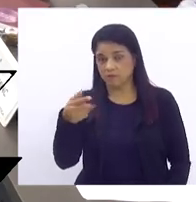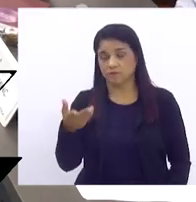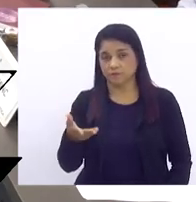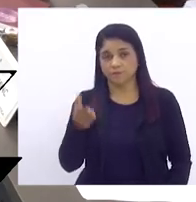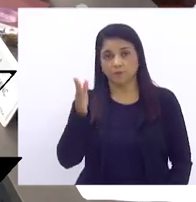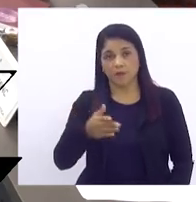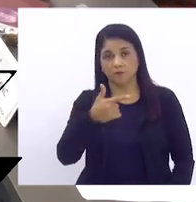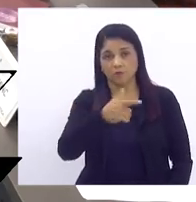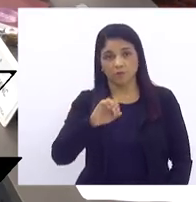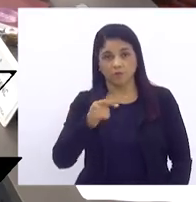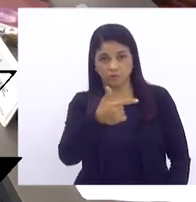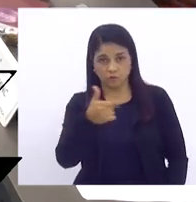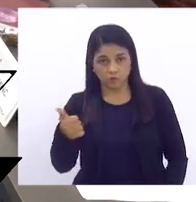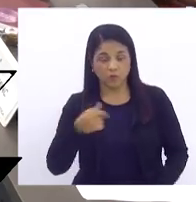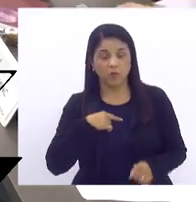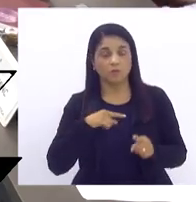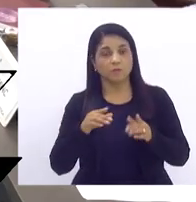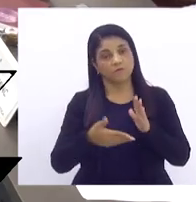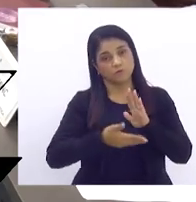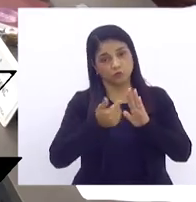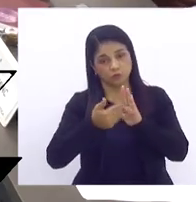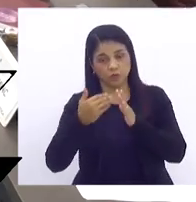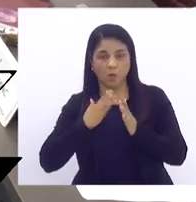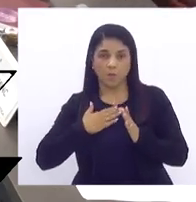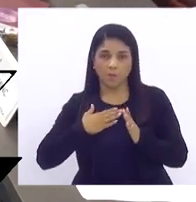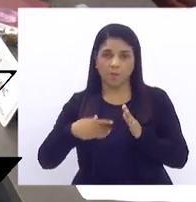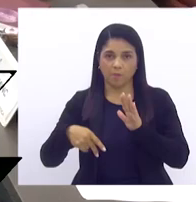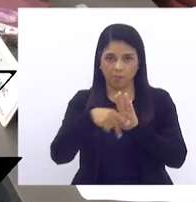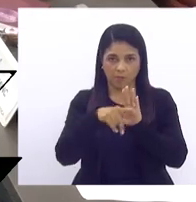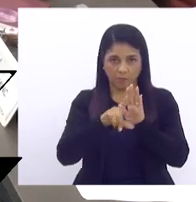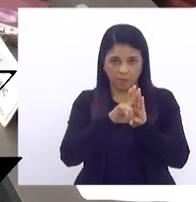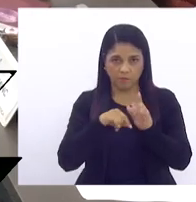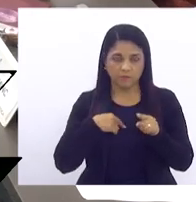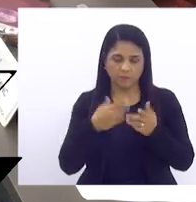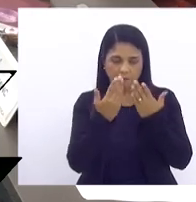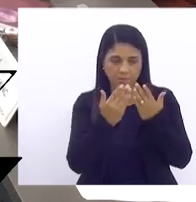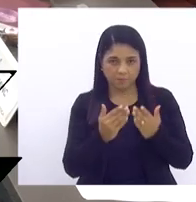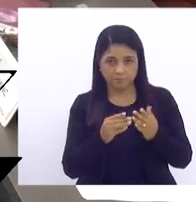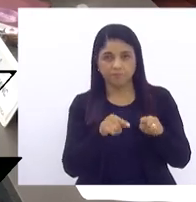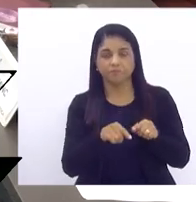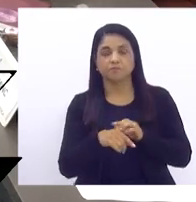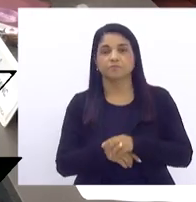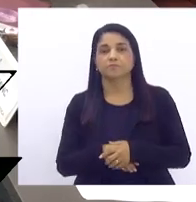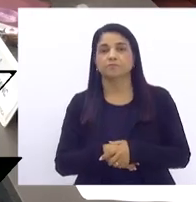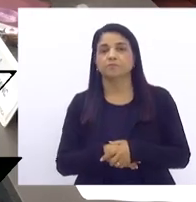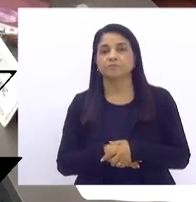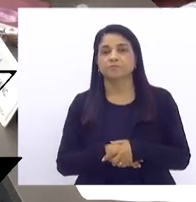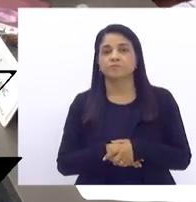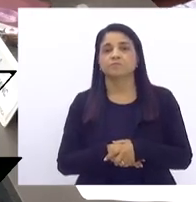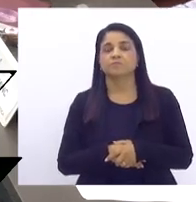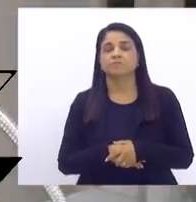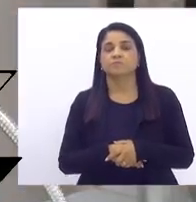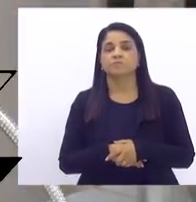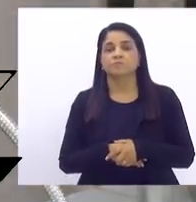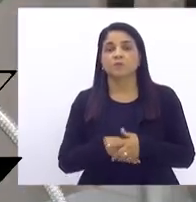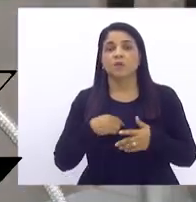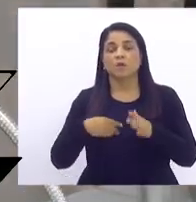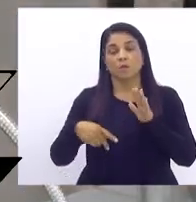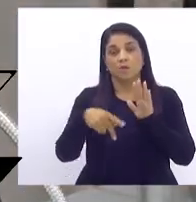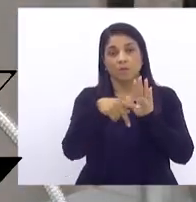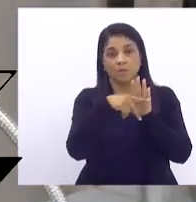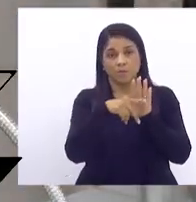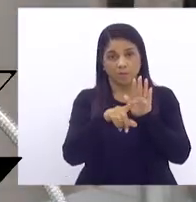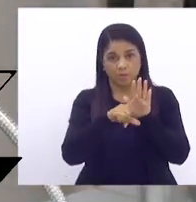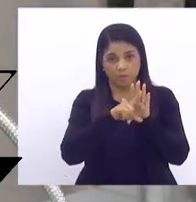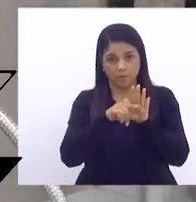retirar para consultar aqui também o proponente. Perfeito. Então, o próximo projeto que foi pedido aqui,